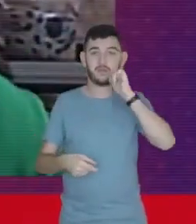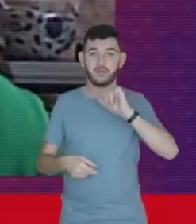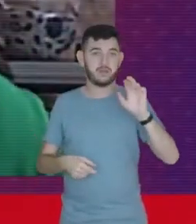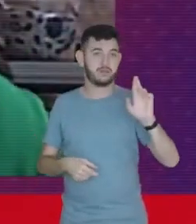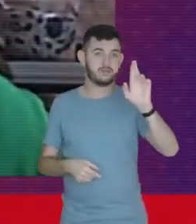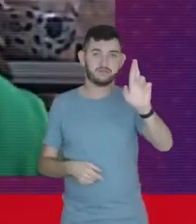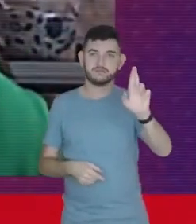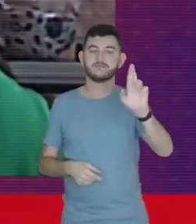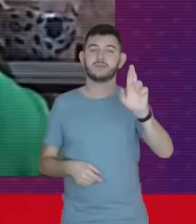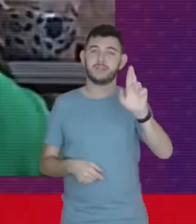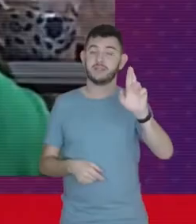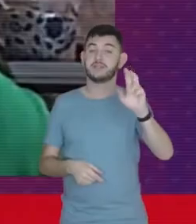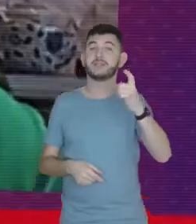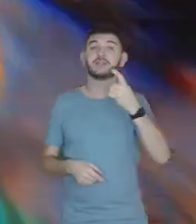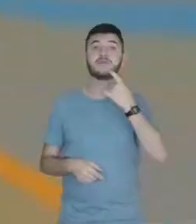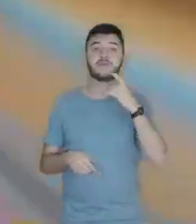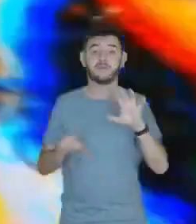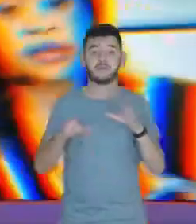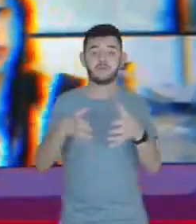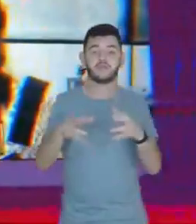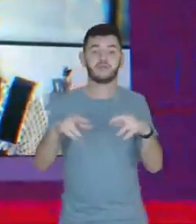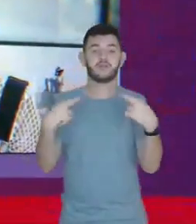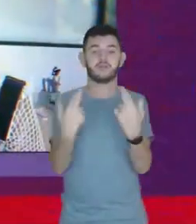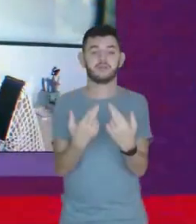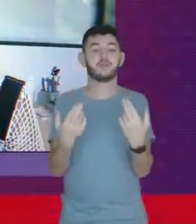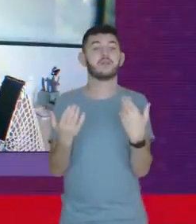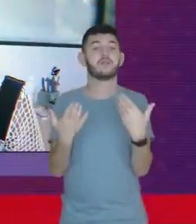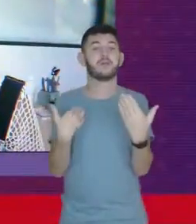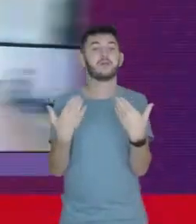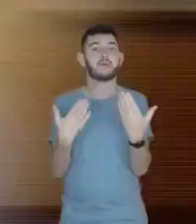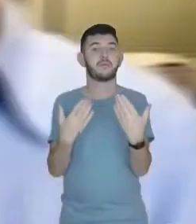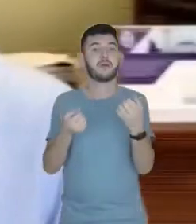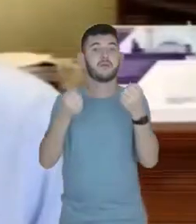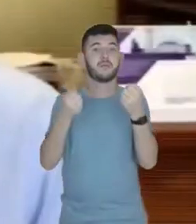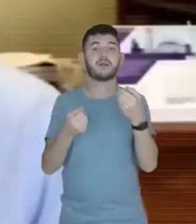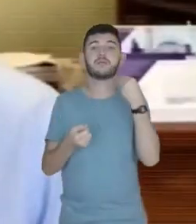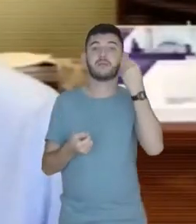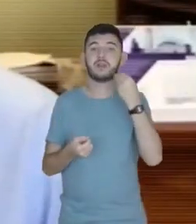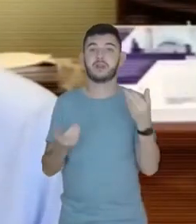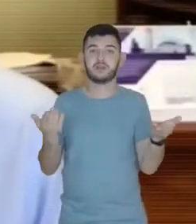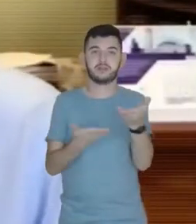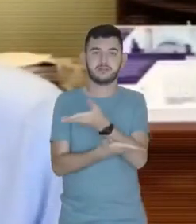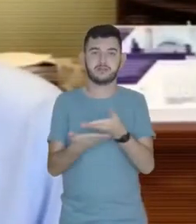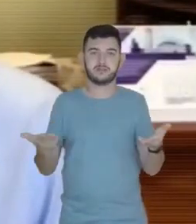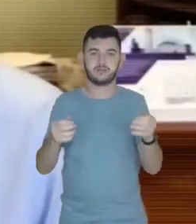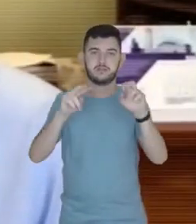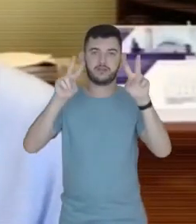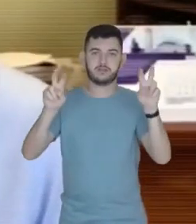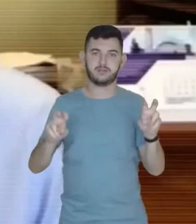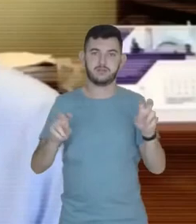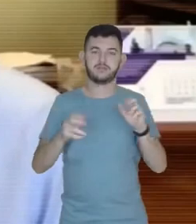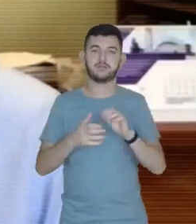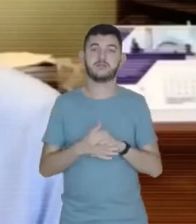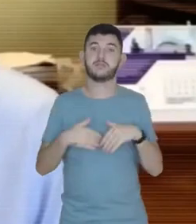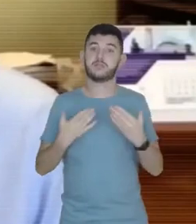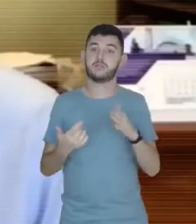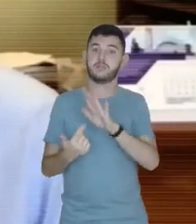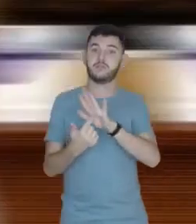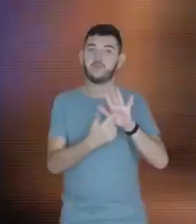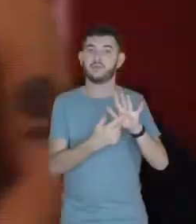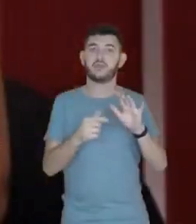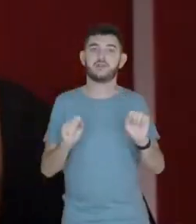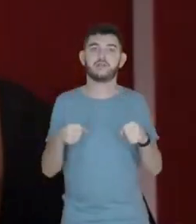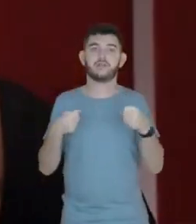Às sextas-feiras, elas se reúnem em uma roda de conversa para trocar experiências e visões sobre o assunto. E para mostrar que o engajamento político